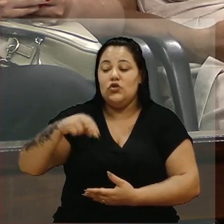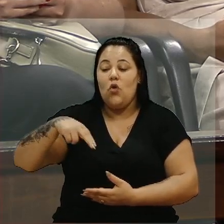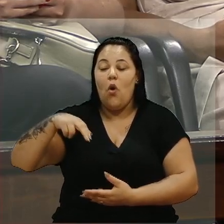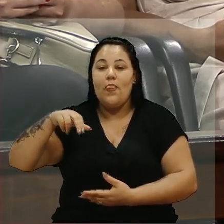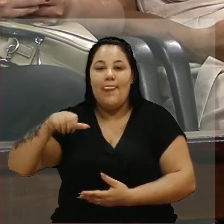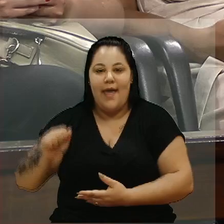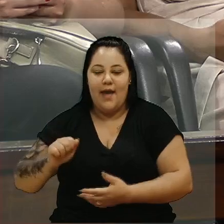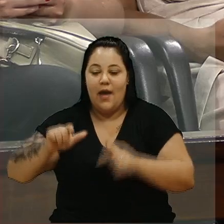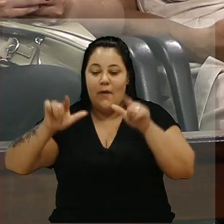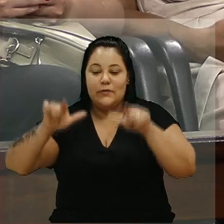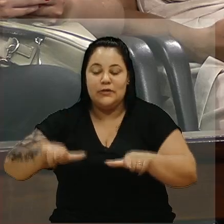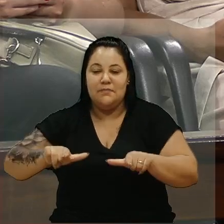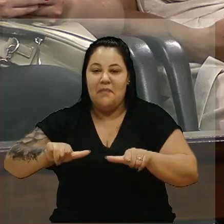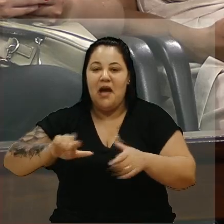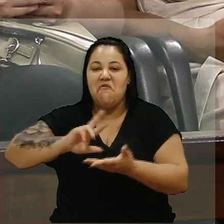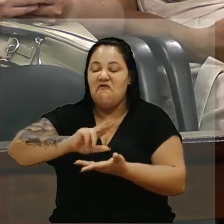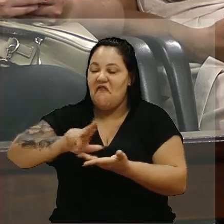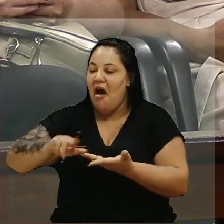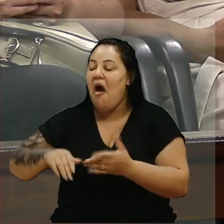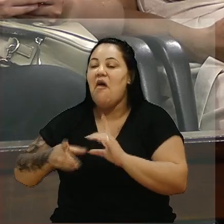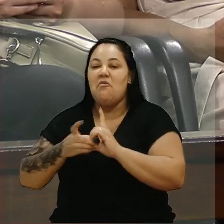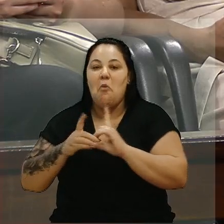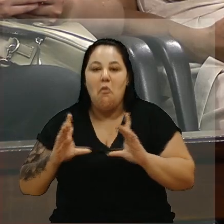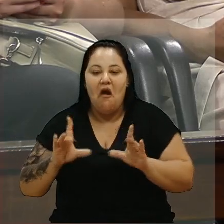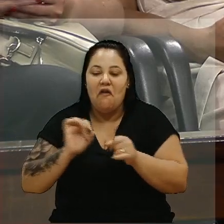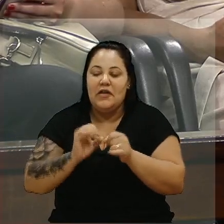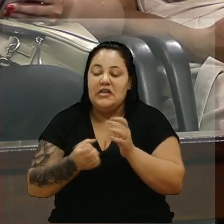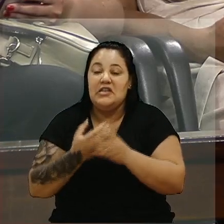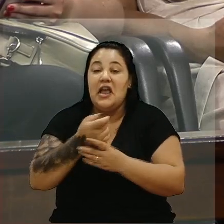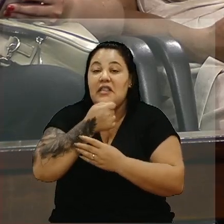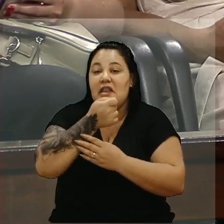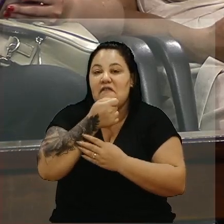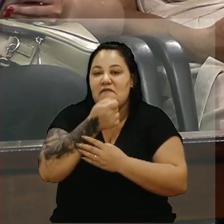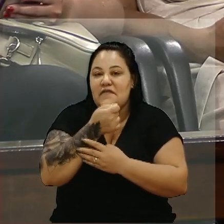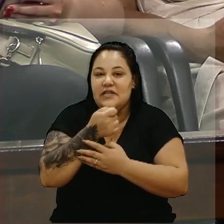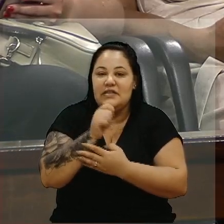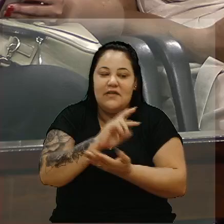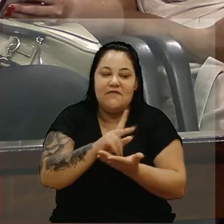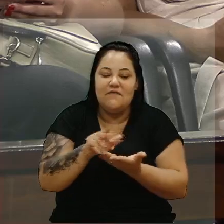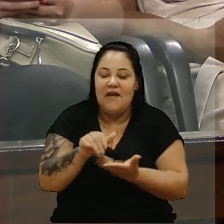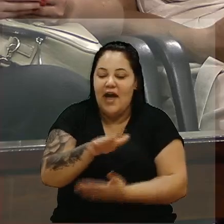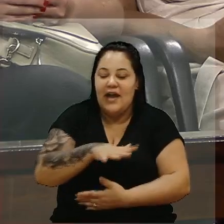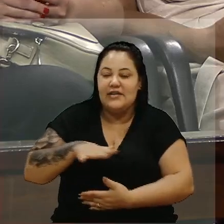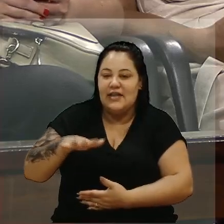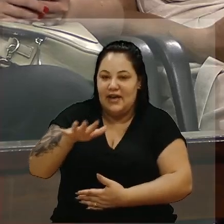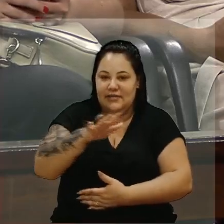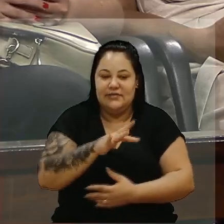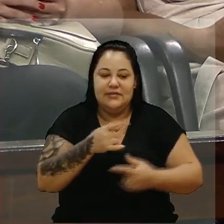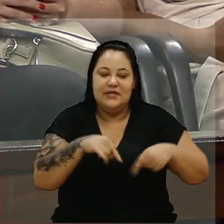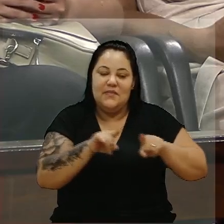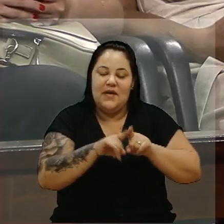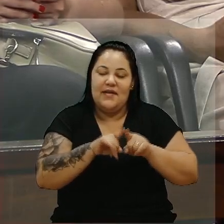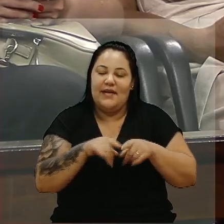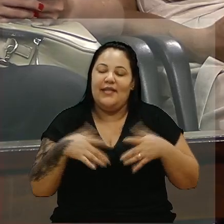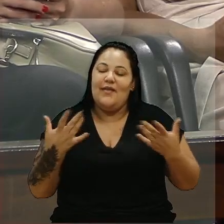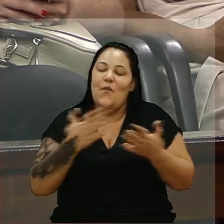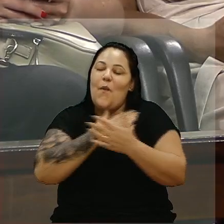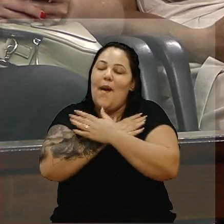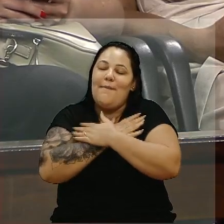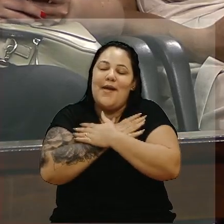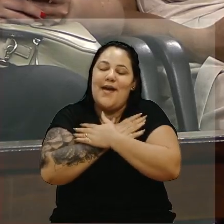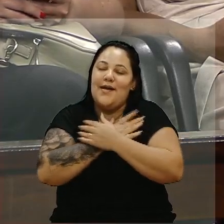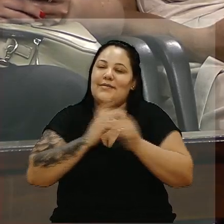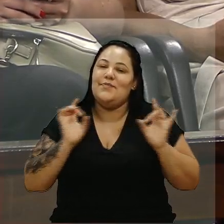e democrático, promovendo entrevistas que abrangem as mais diversas áreas do conhecimento. Então, um abraço especial